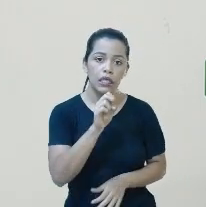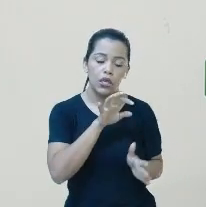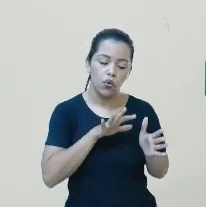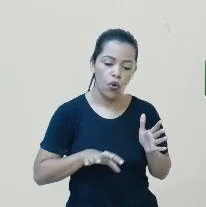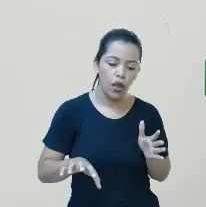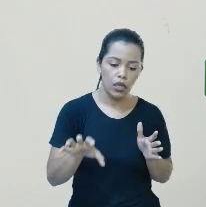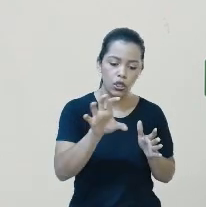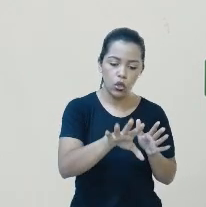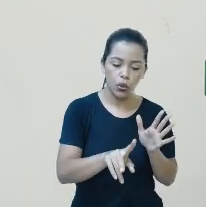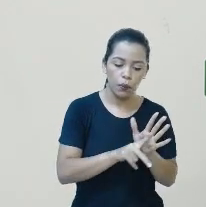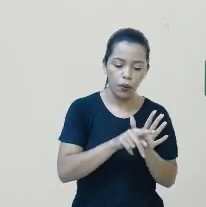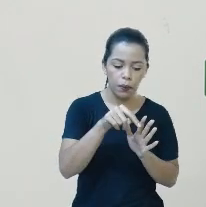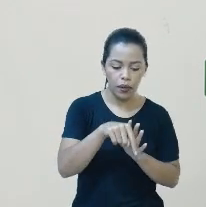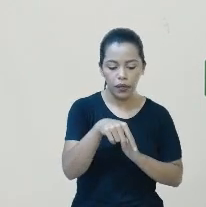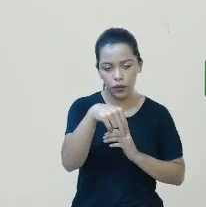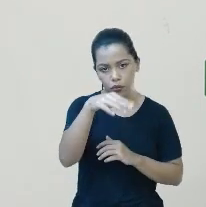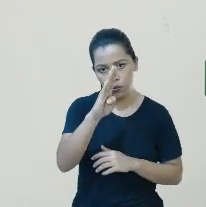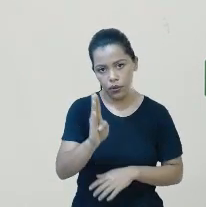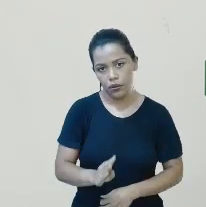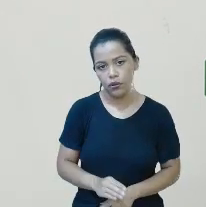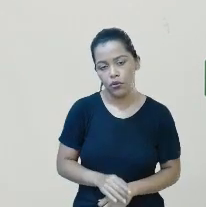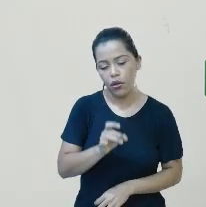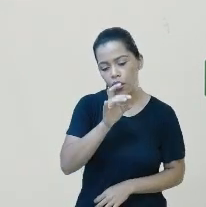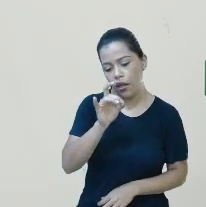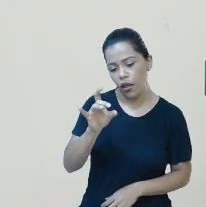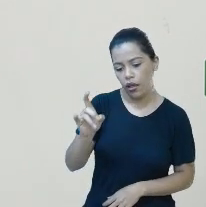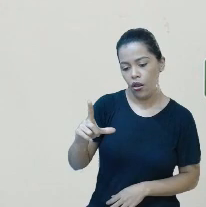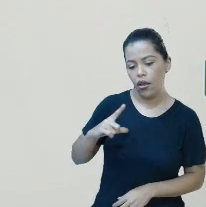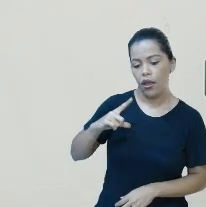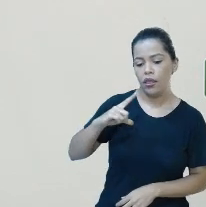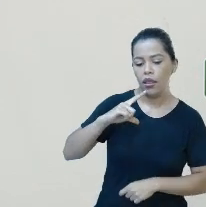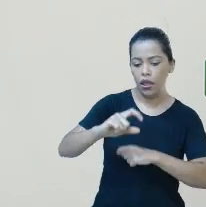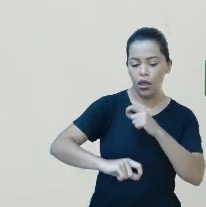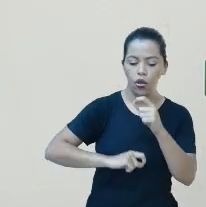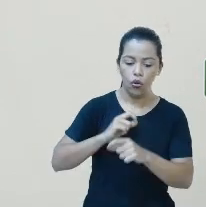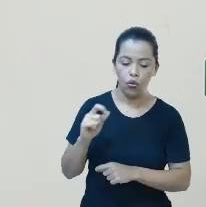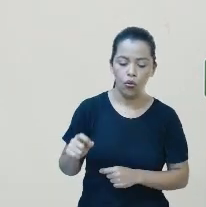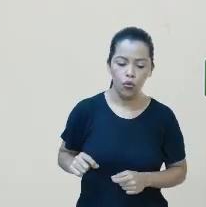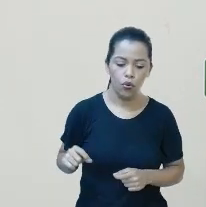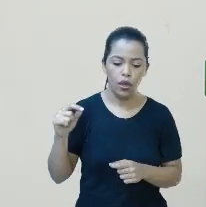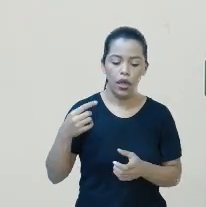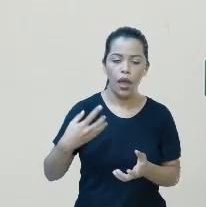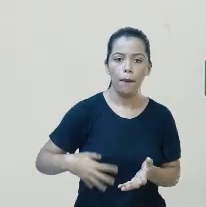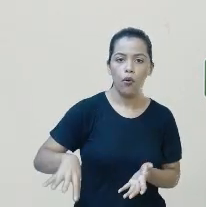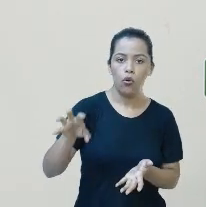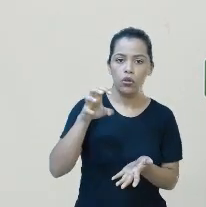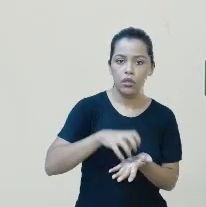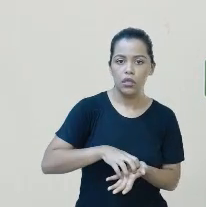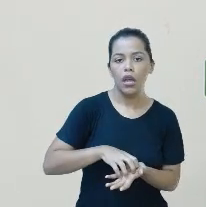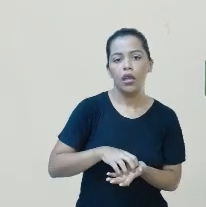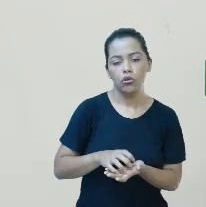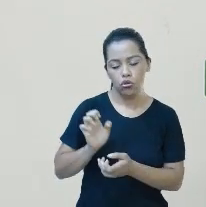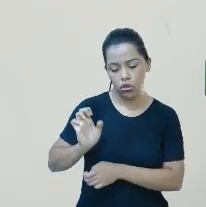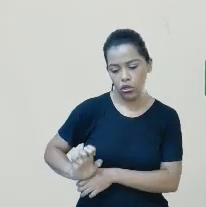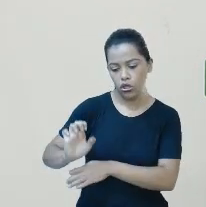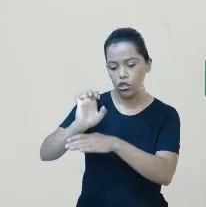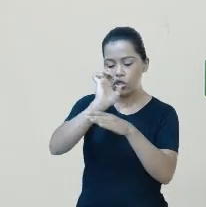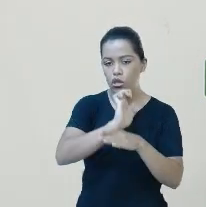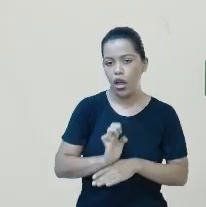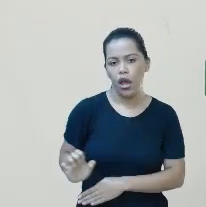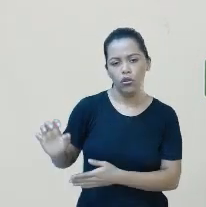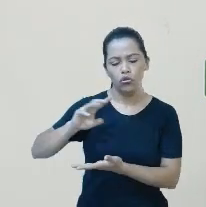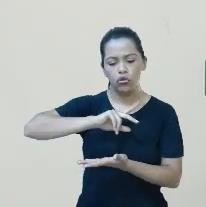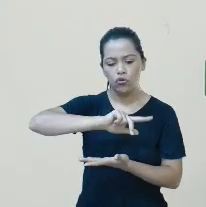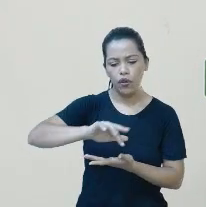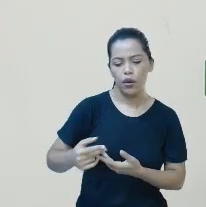nosso país. Cada uma delas é formada por unidades federativas, que são os estados. Por exemplo, nós